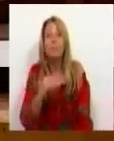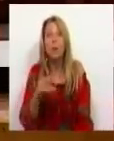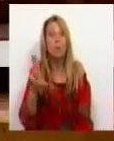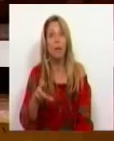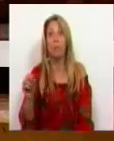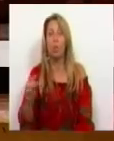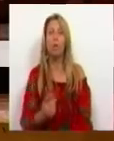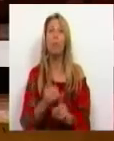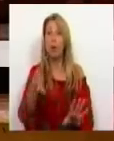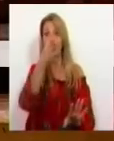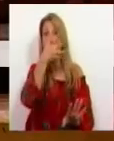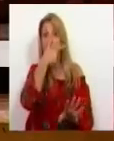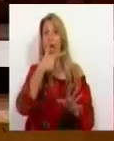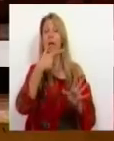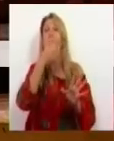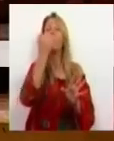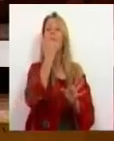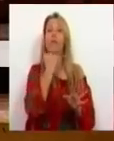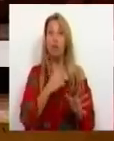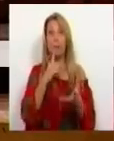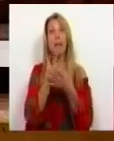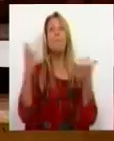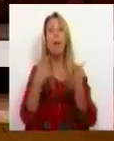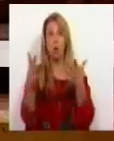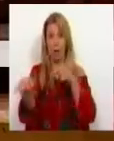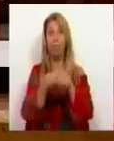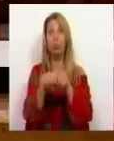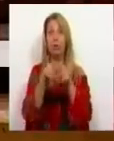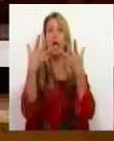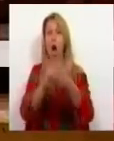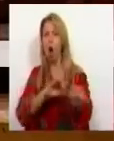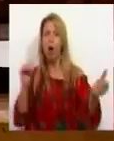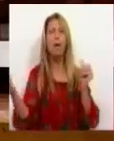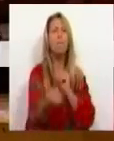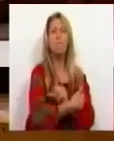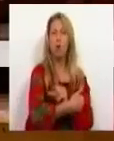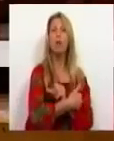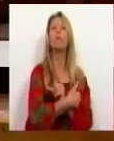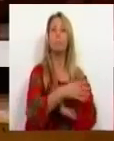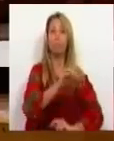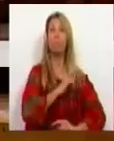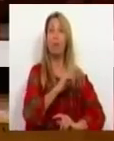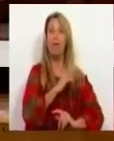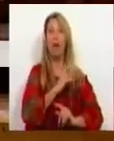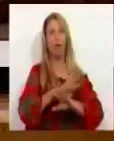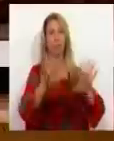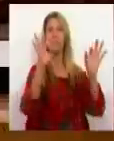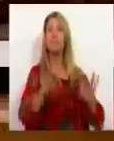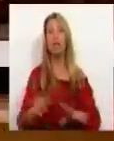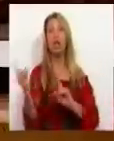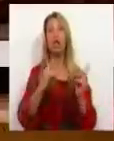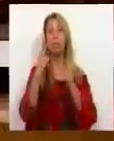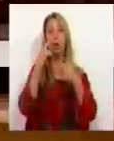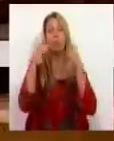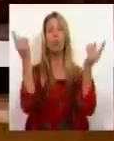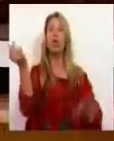nova maioria política reverteu todo o processo de privatização nos transportes públicos de Lisboa e do Porto. Caos são